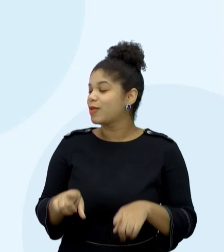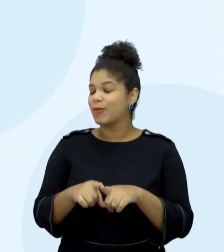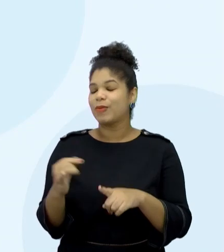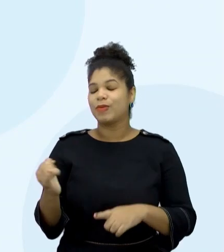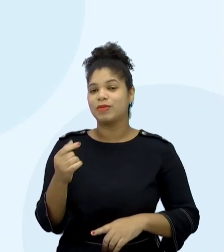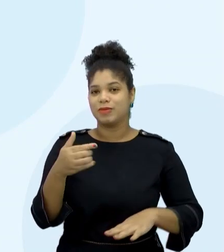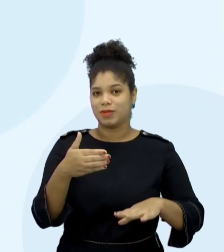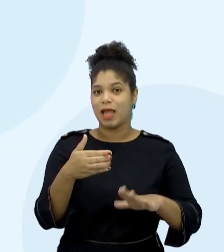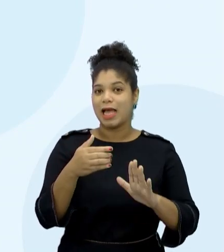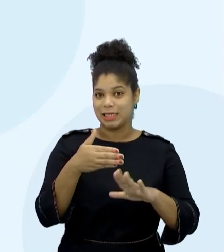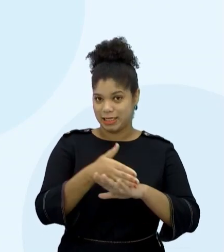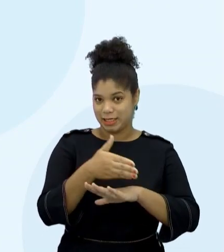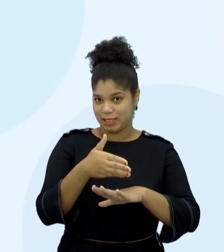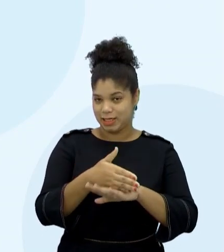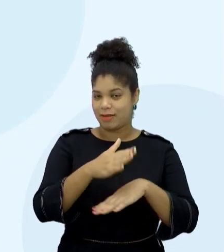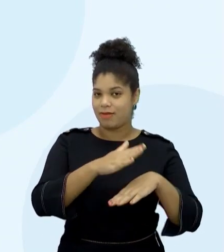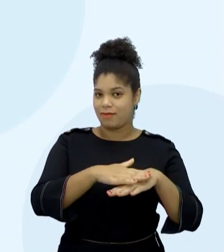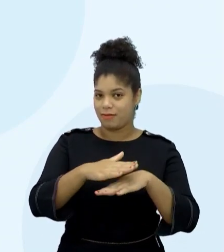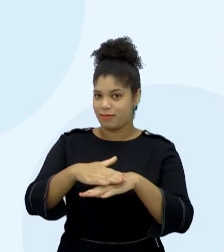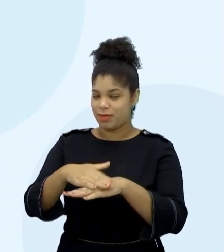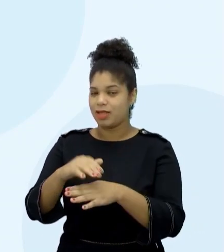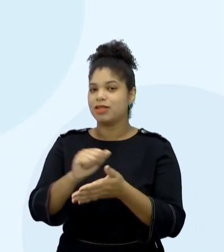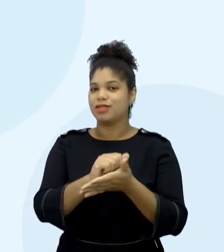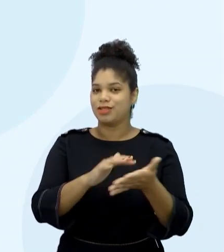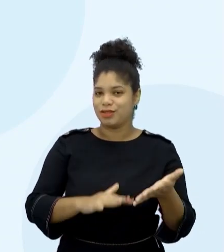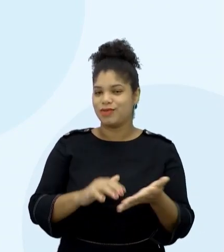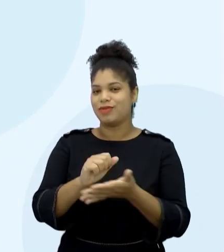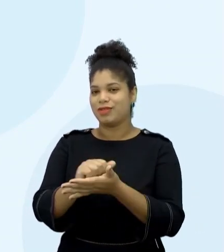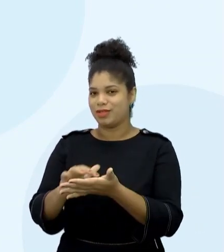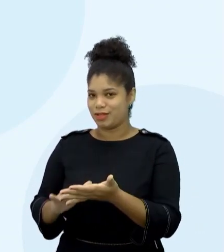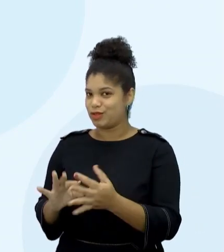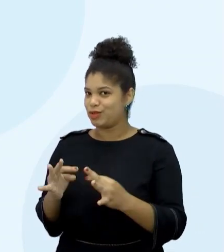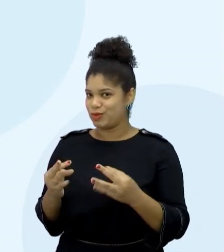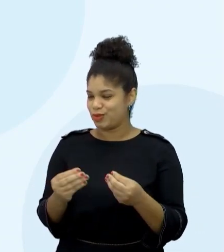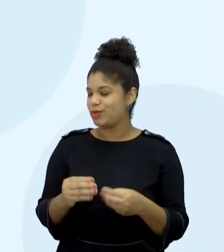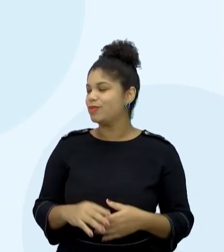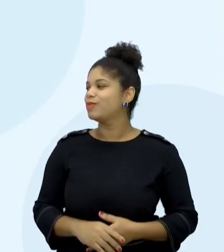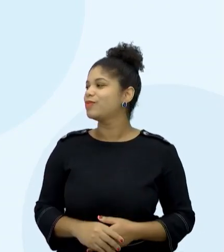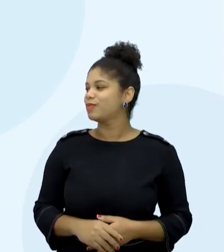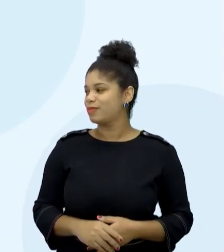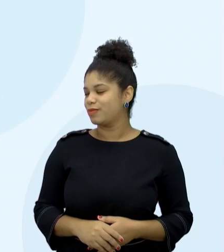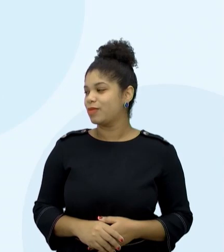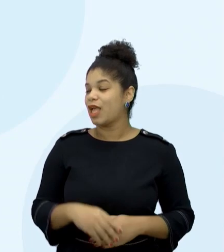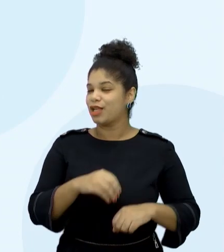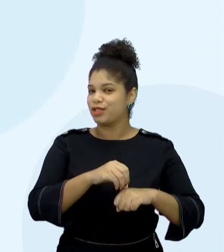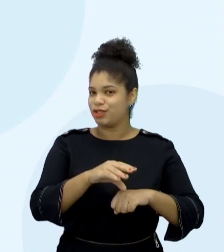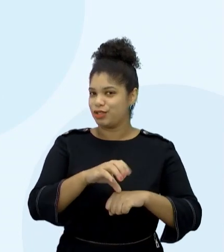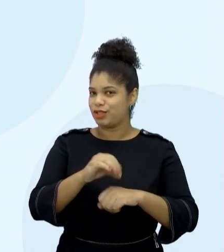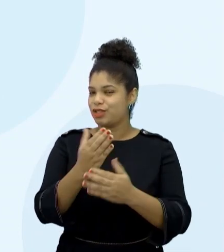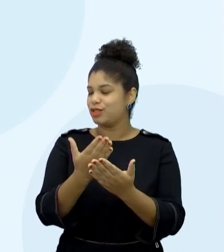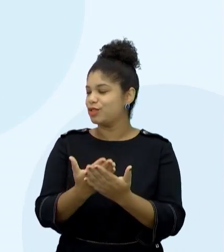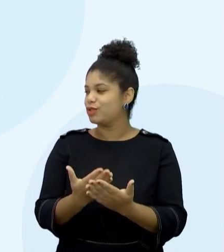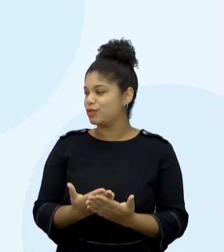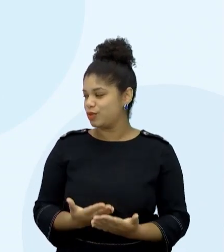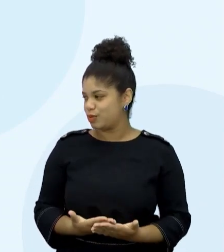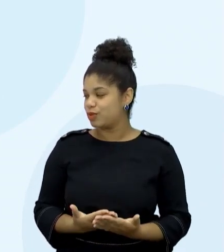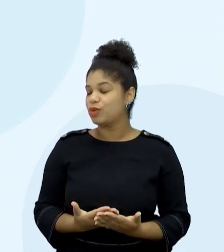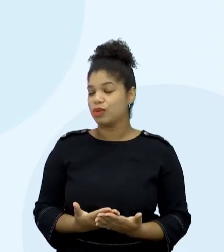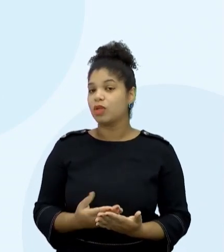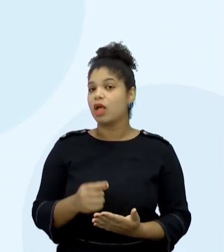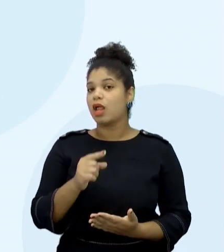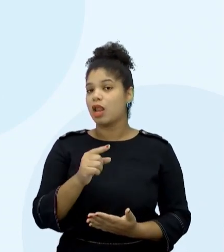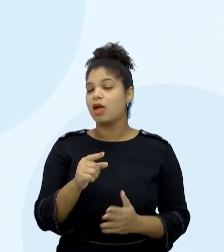tarefas, que são atualizadas aí periodicamente. Siga as orientações de estudo, que em geral aparecem lá